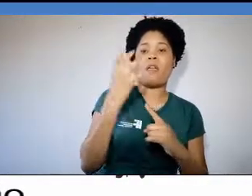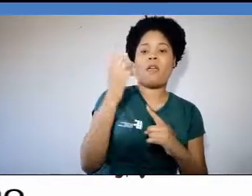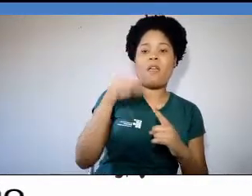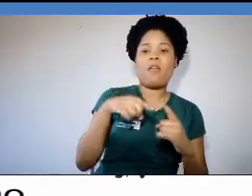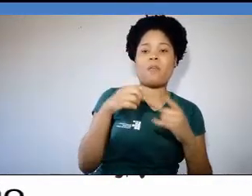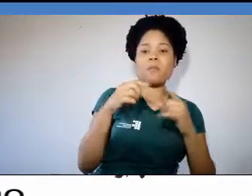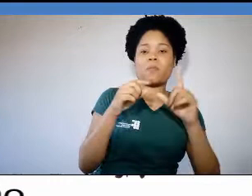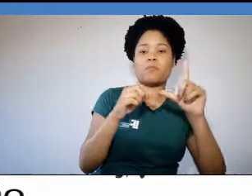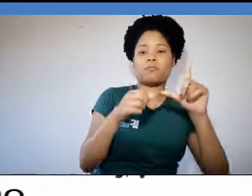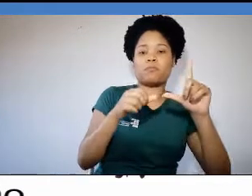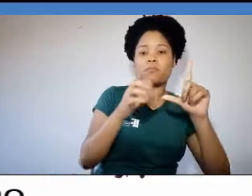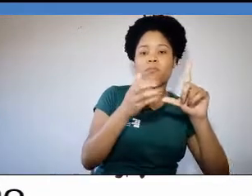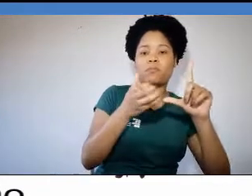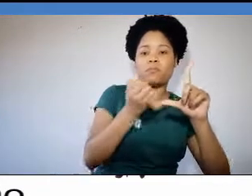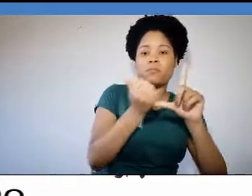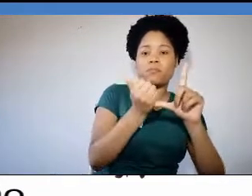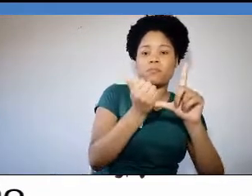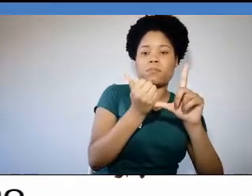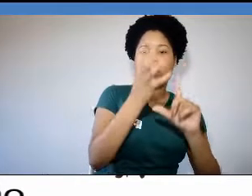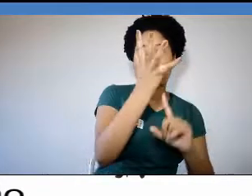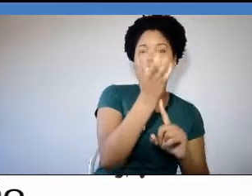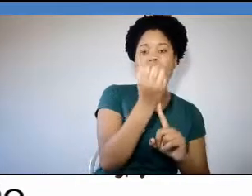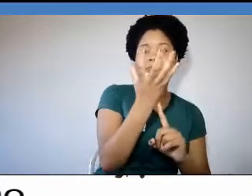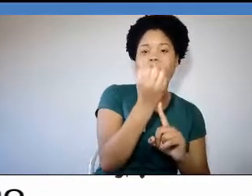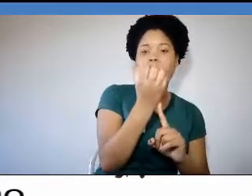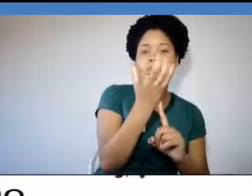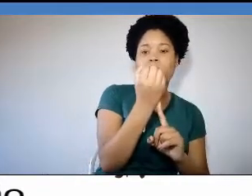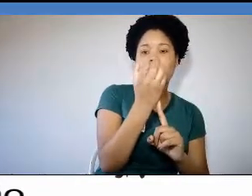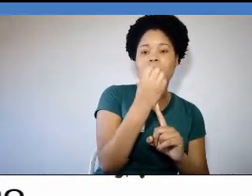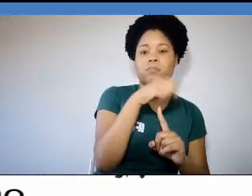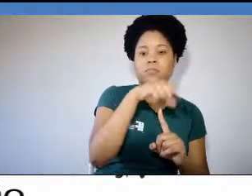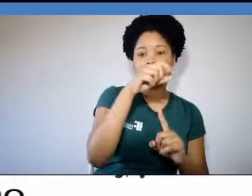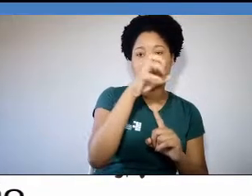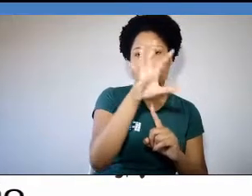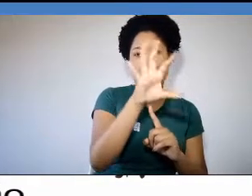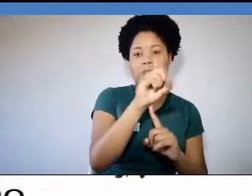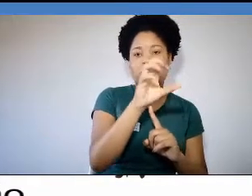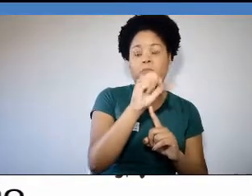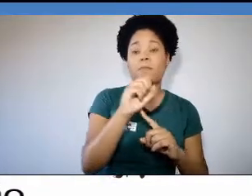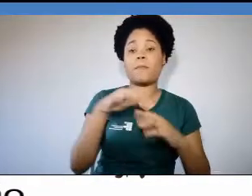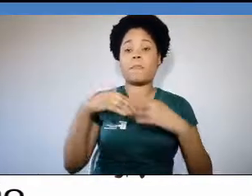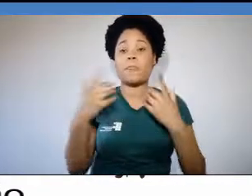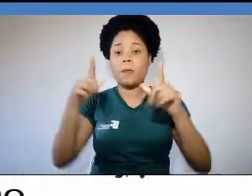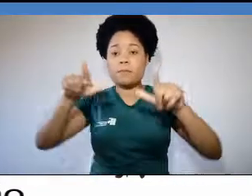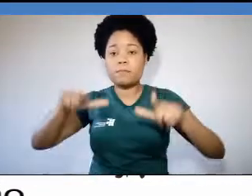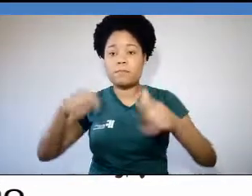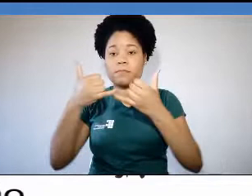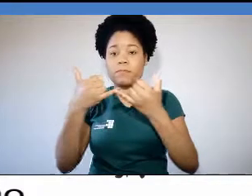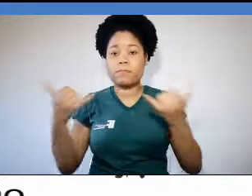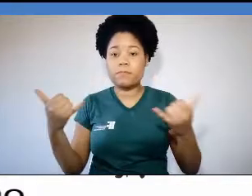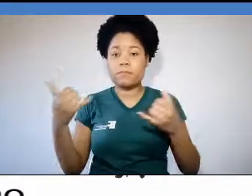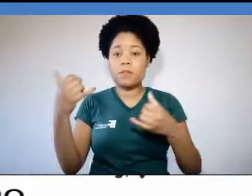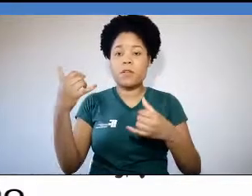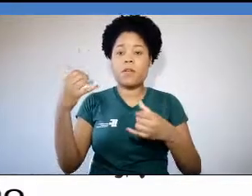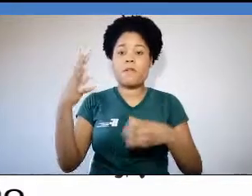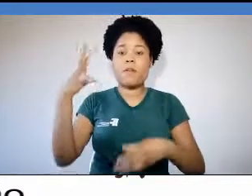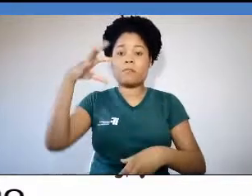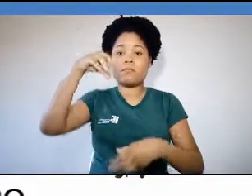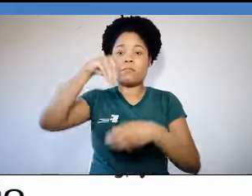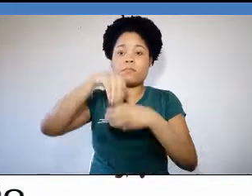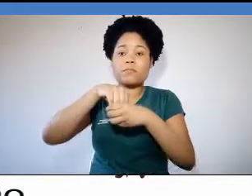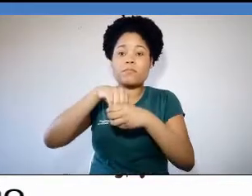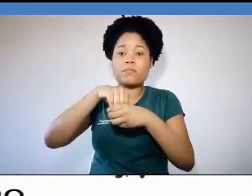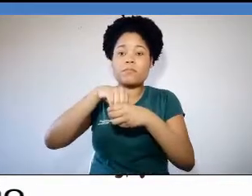isso que ela tem essa anteninha aqui para captar um sinal de radiofrequência. Então, gente, a placa de rede ela fica